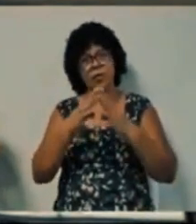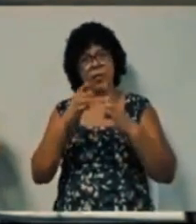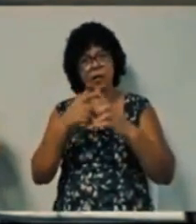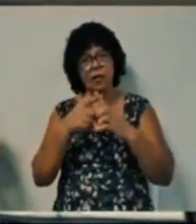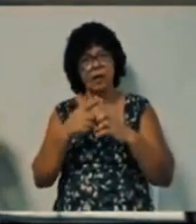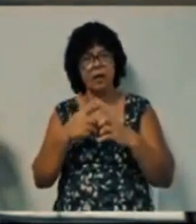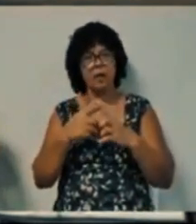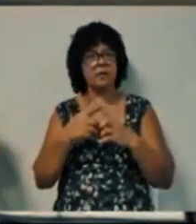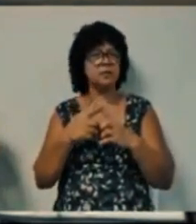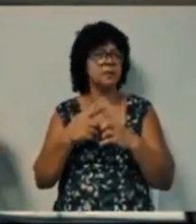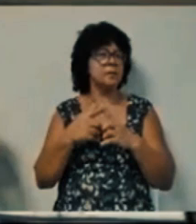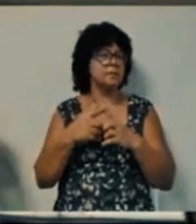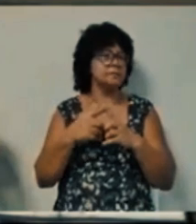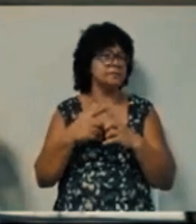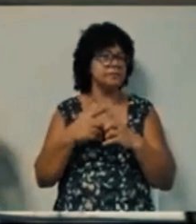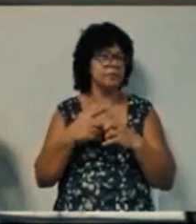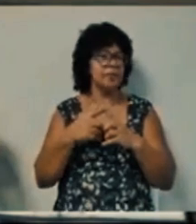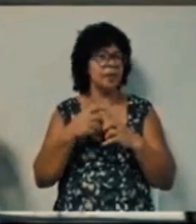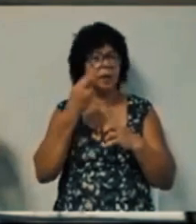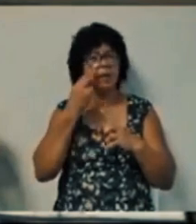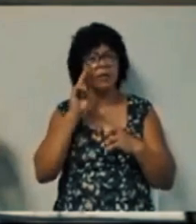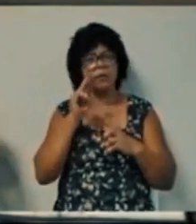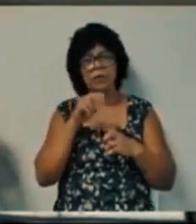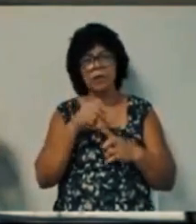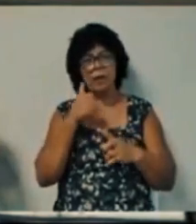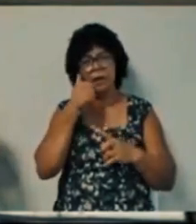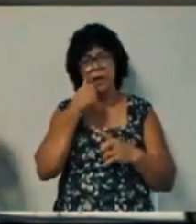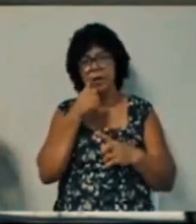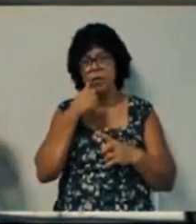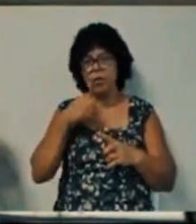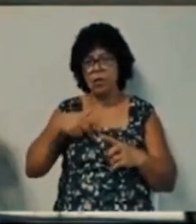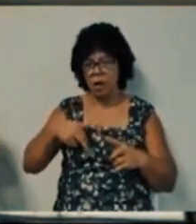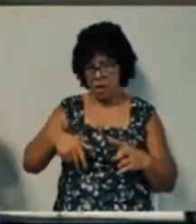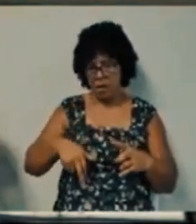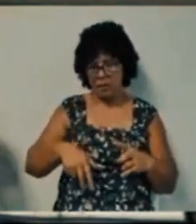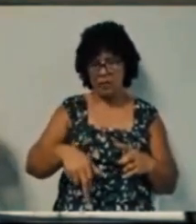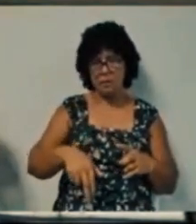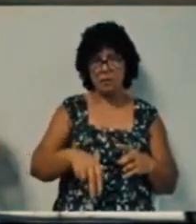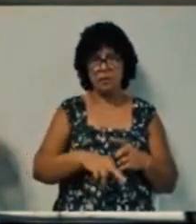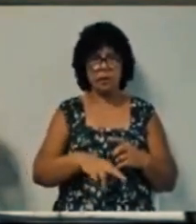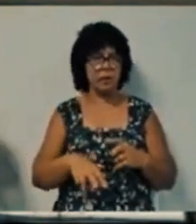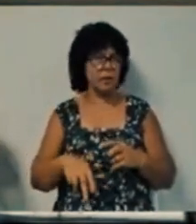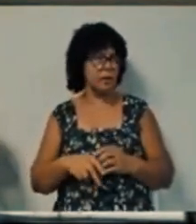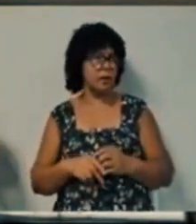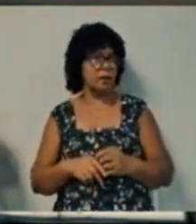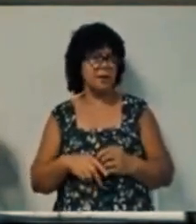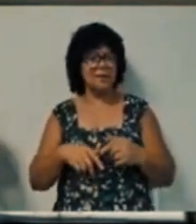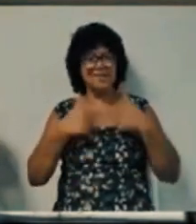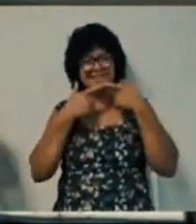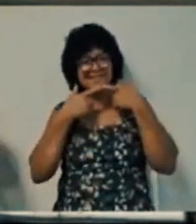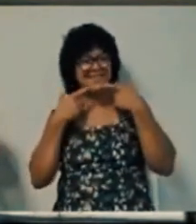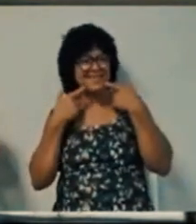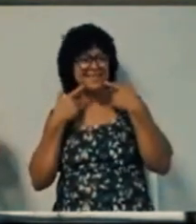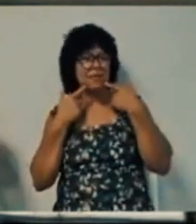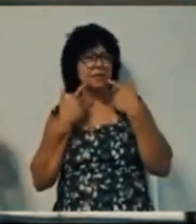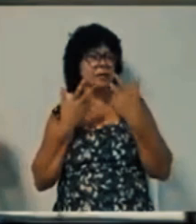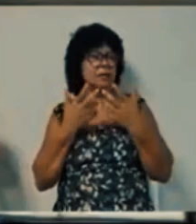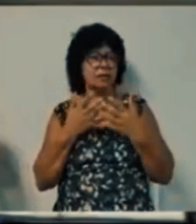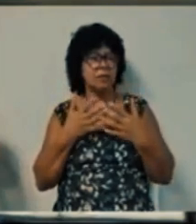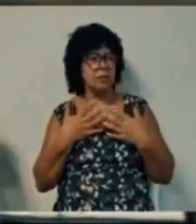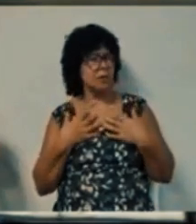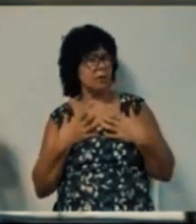olho a irmã Cátia entrando na igreja, com um envelopão desse tamanho, e ela vinha sorrindo. E eu disse,